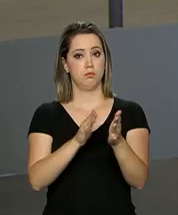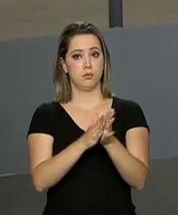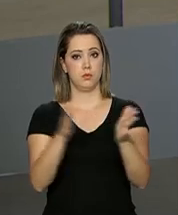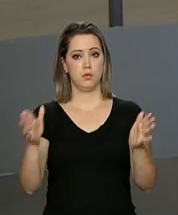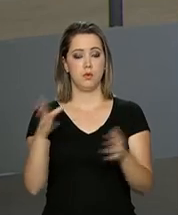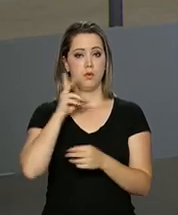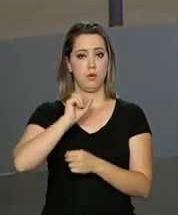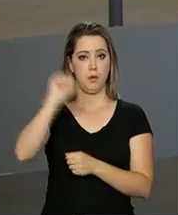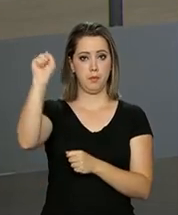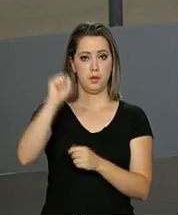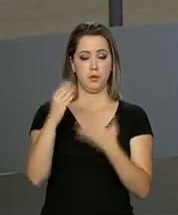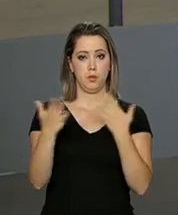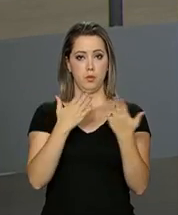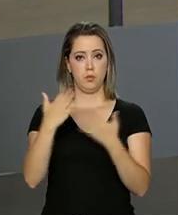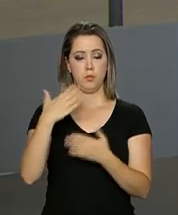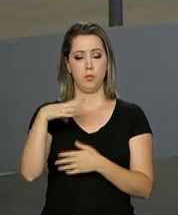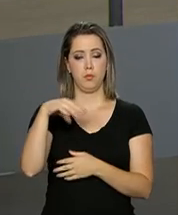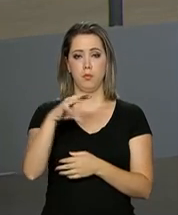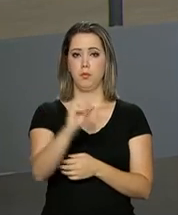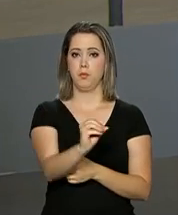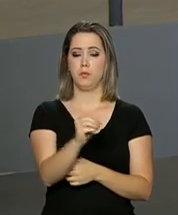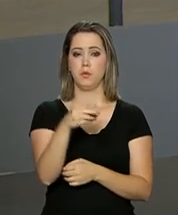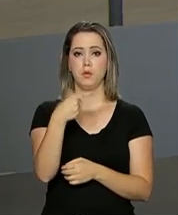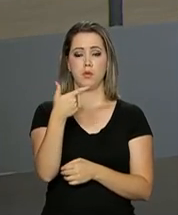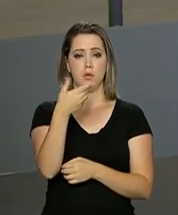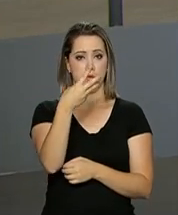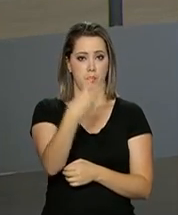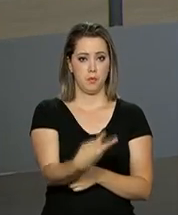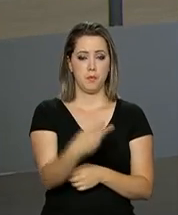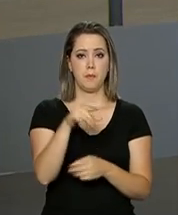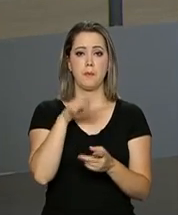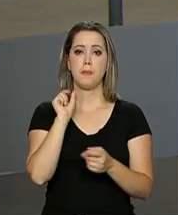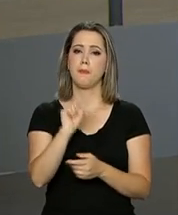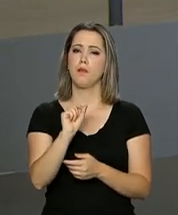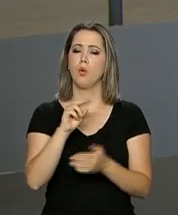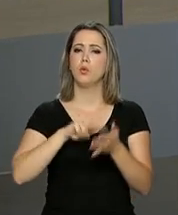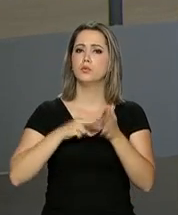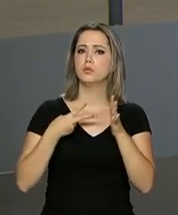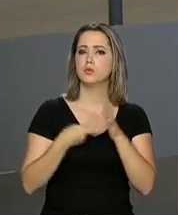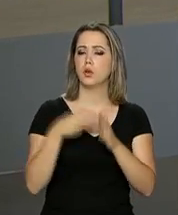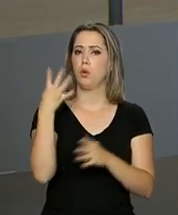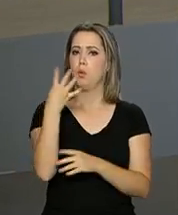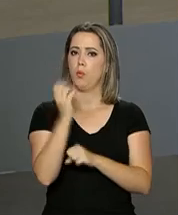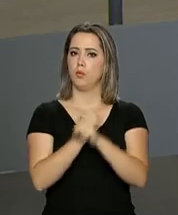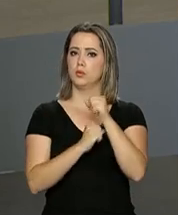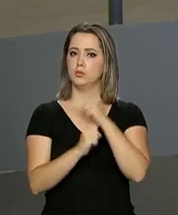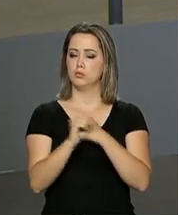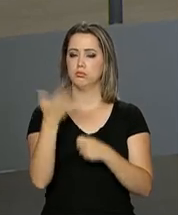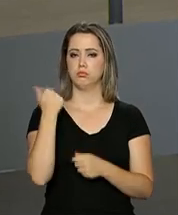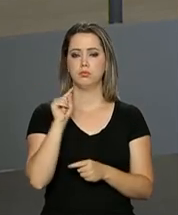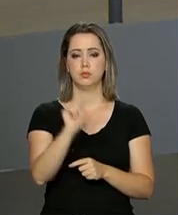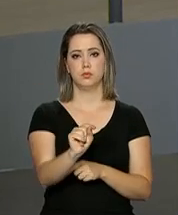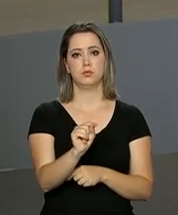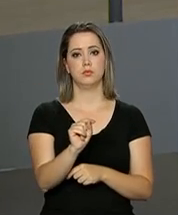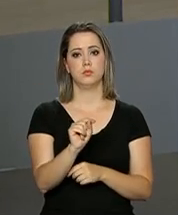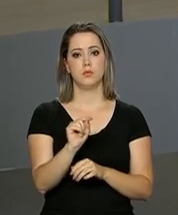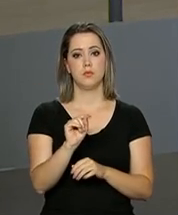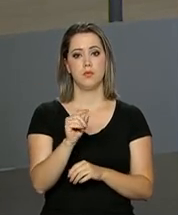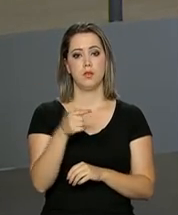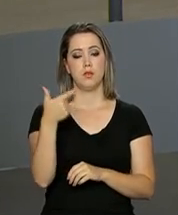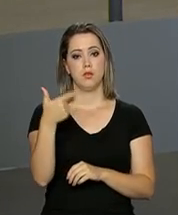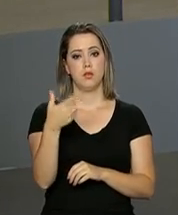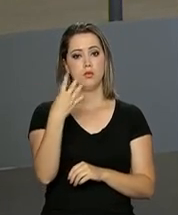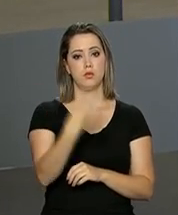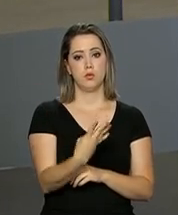Abril em relação a Março desde 2013 ou seja há 4 anos atrás das dos